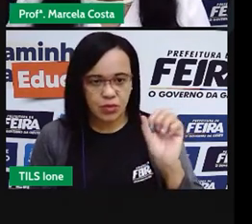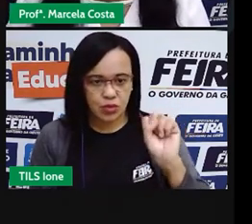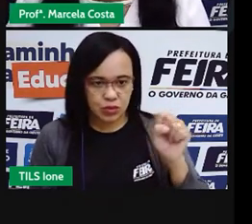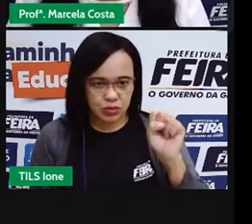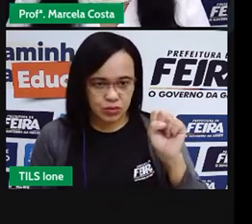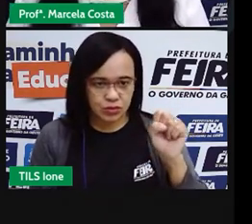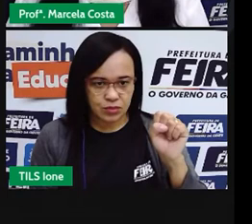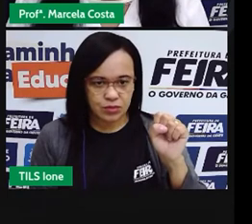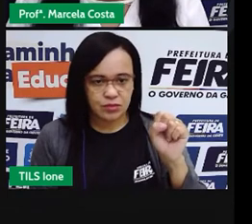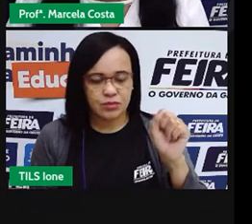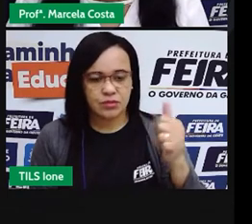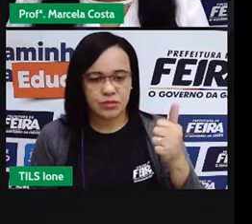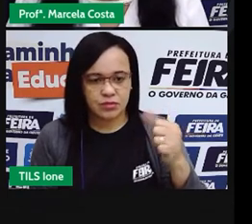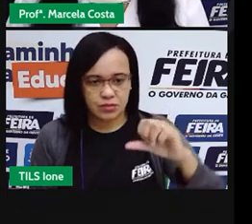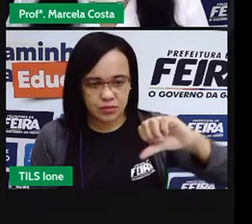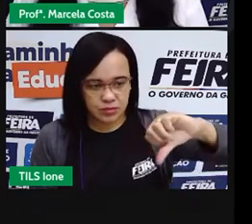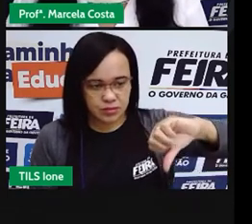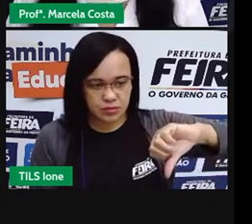1, 2, 3, 4, 5, 6, 7, 8.